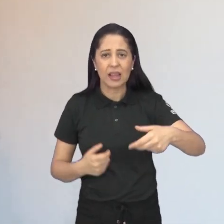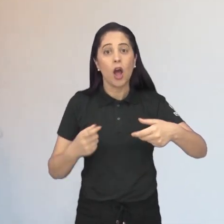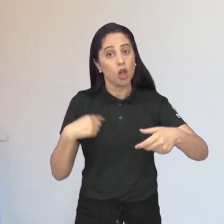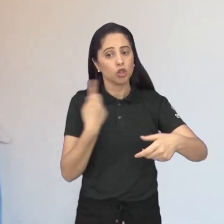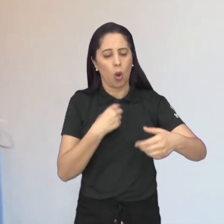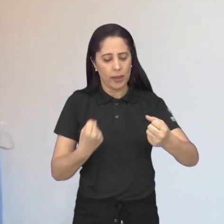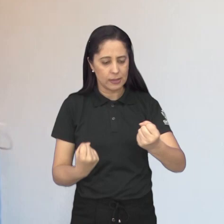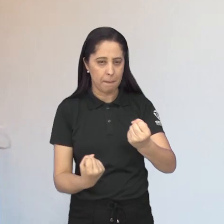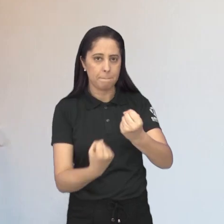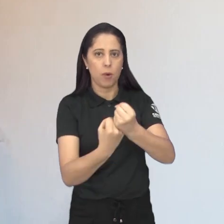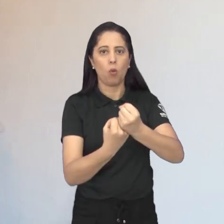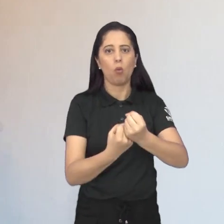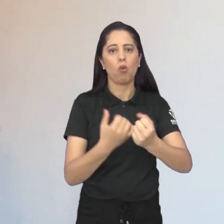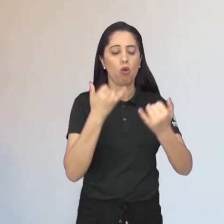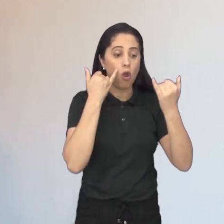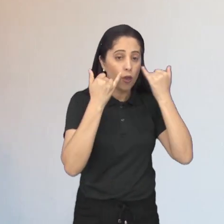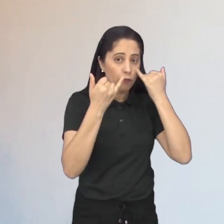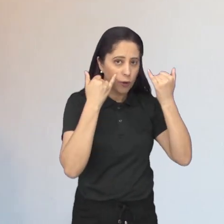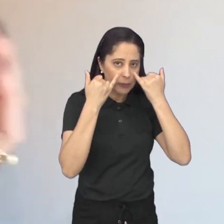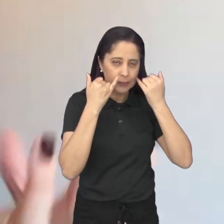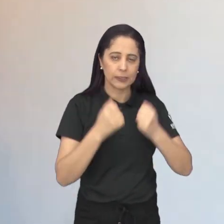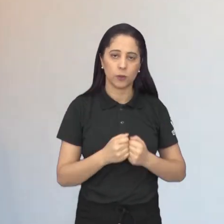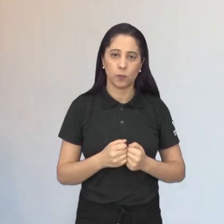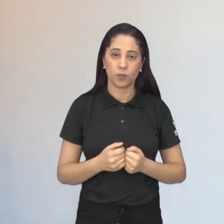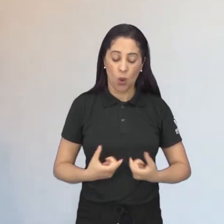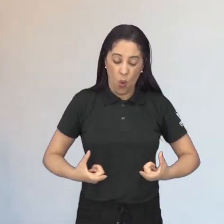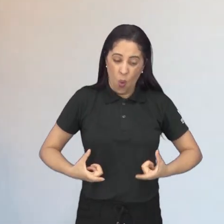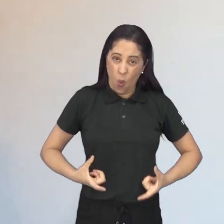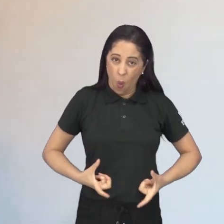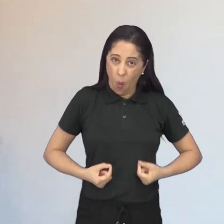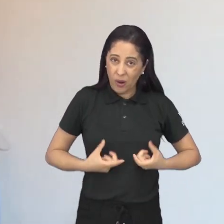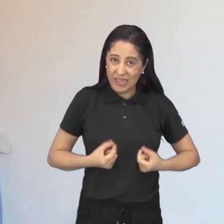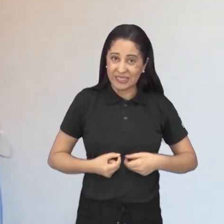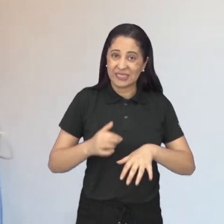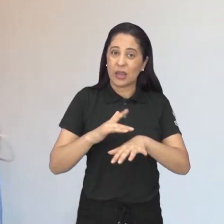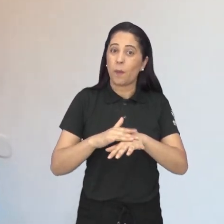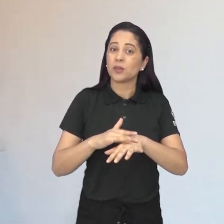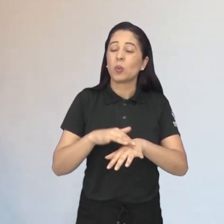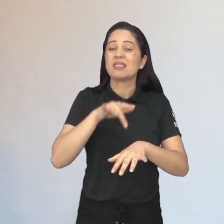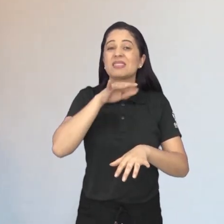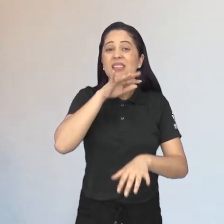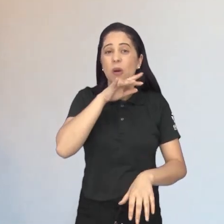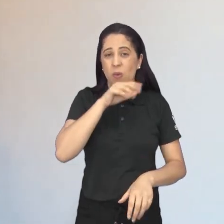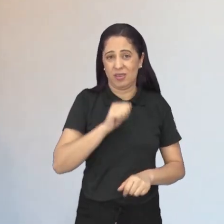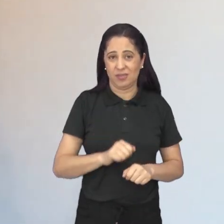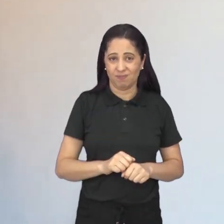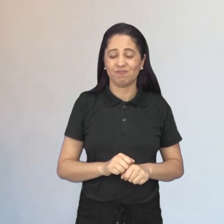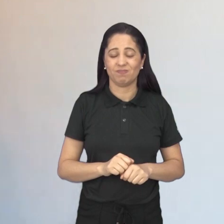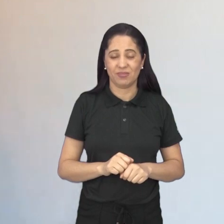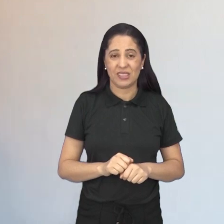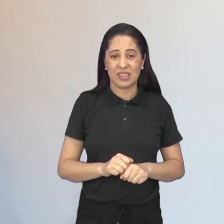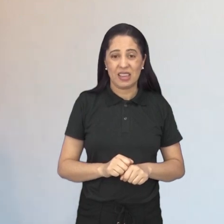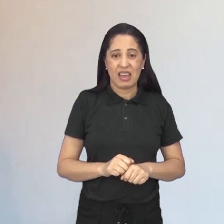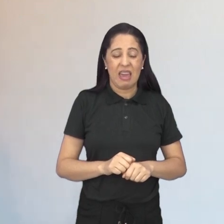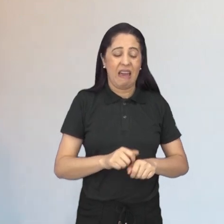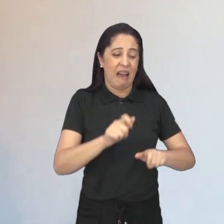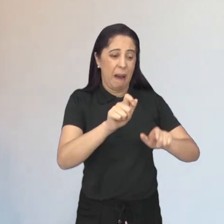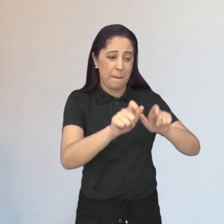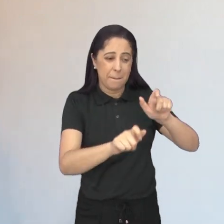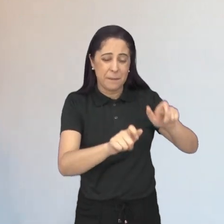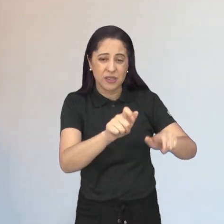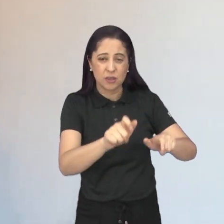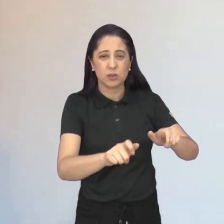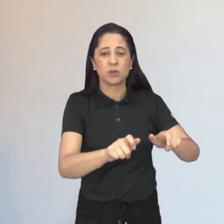e sem apoio. Hoje o câncer ainda é uma doença que assusta muito e que conforme a pessoa